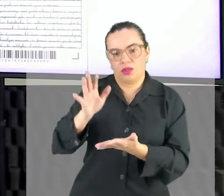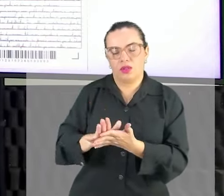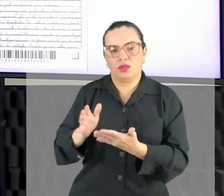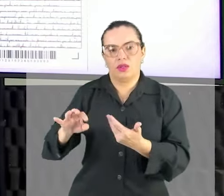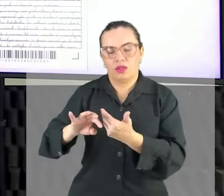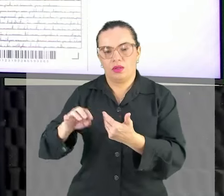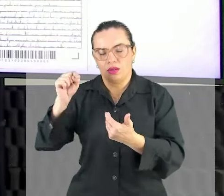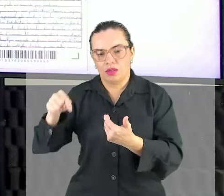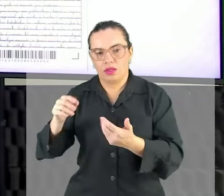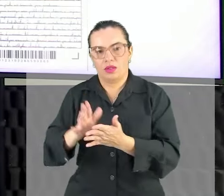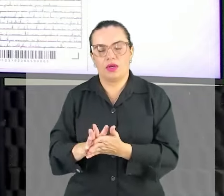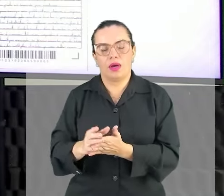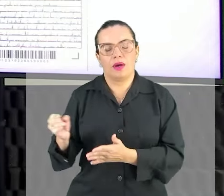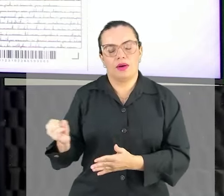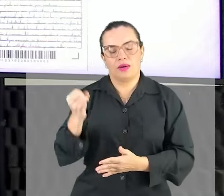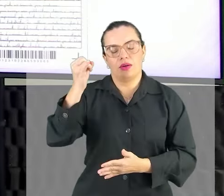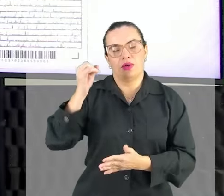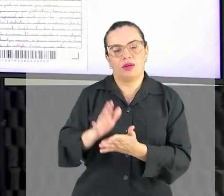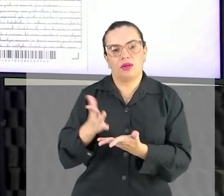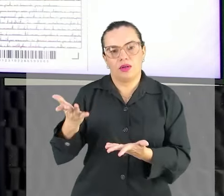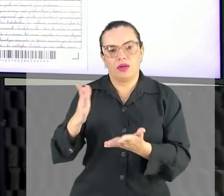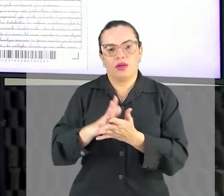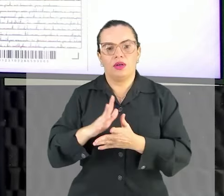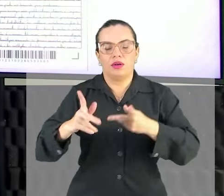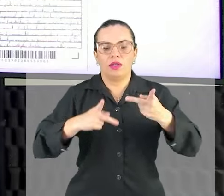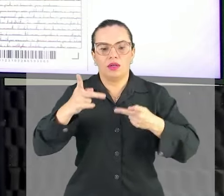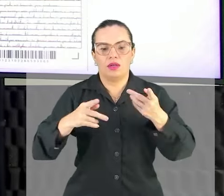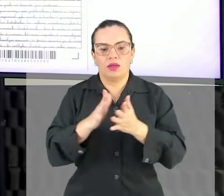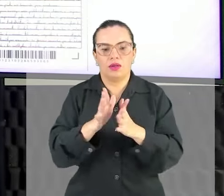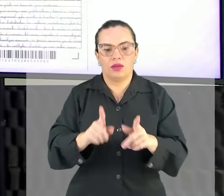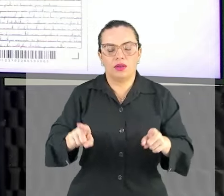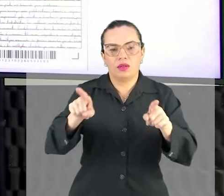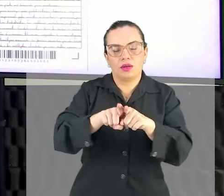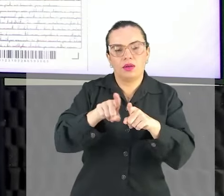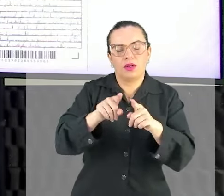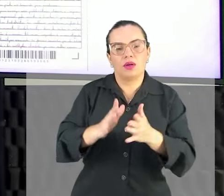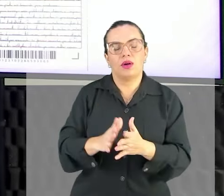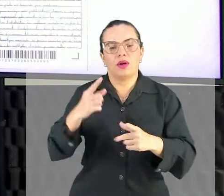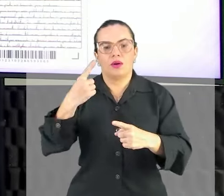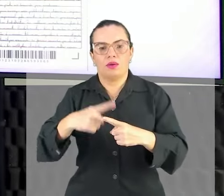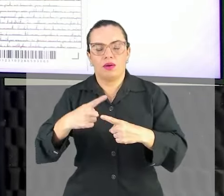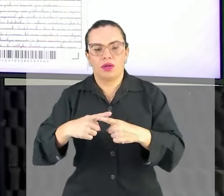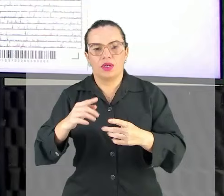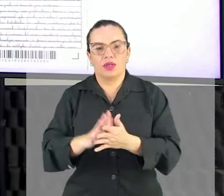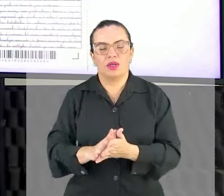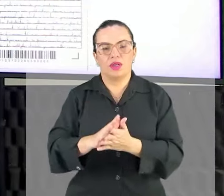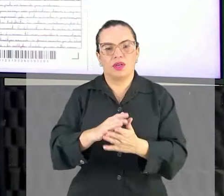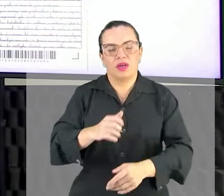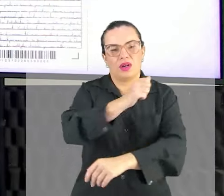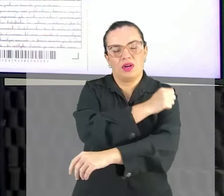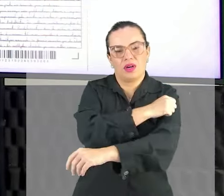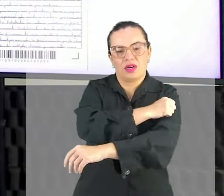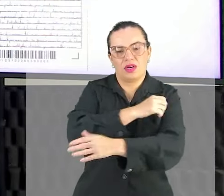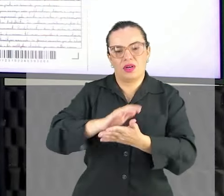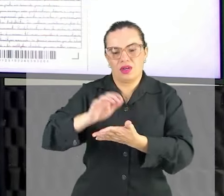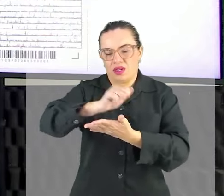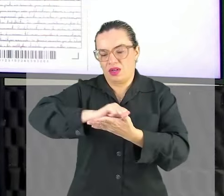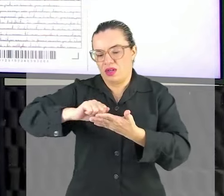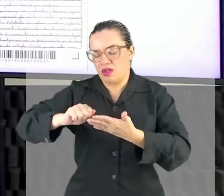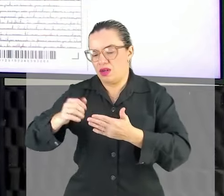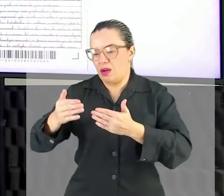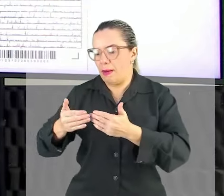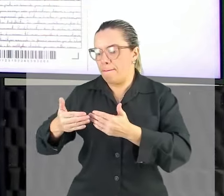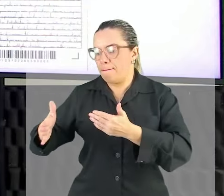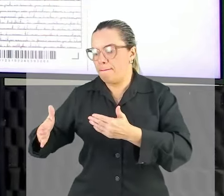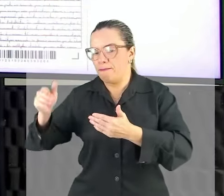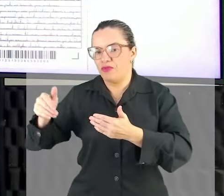margem. É interessante eu falar isso a você também, porque muita gente escreve a redação para fora desses